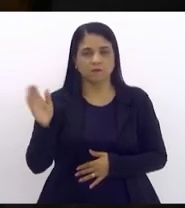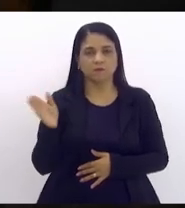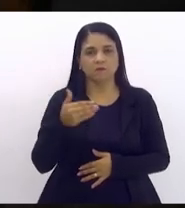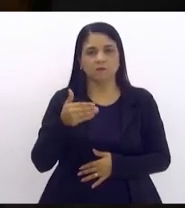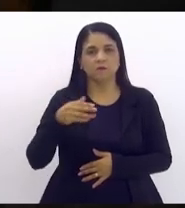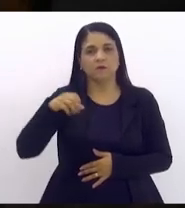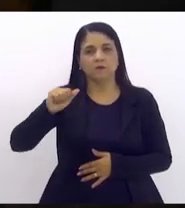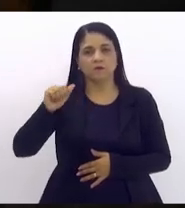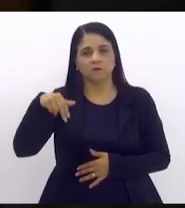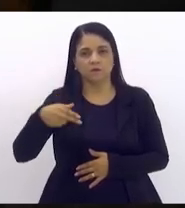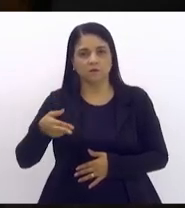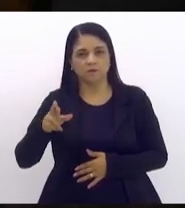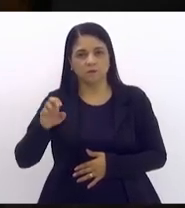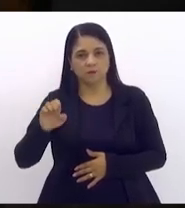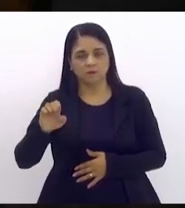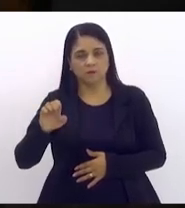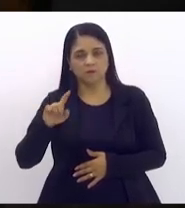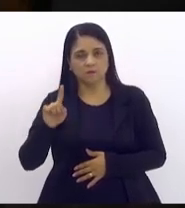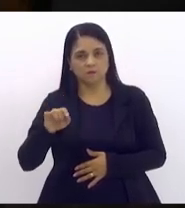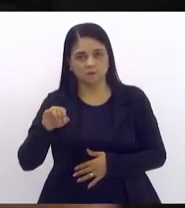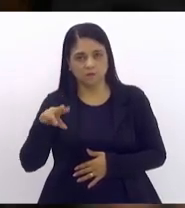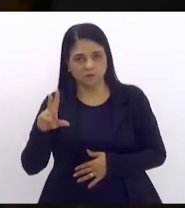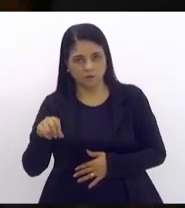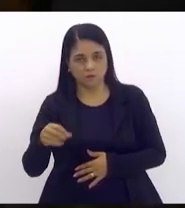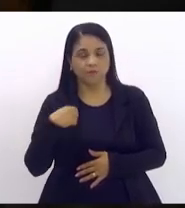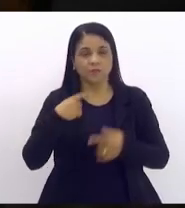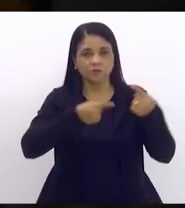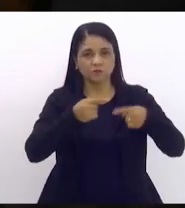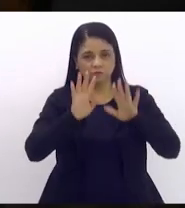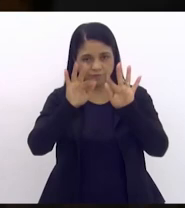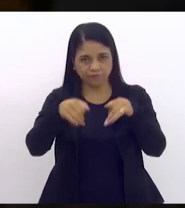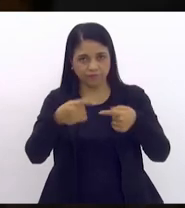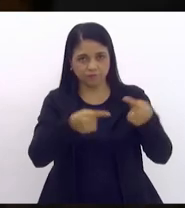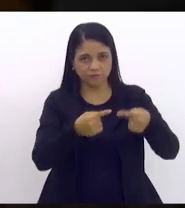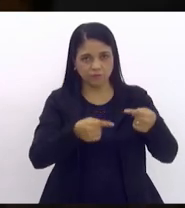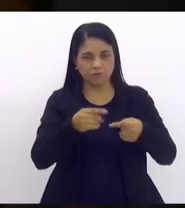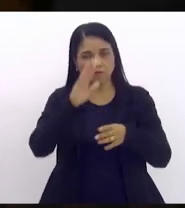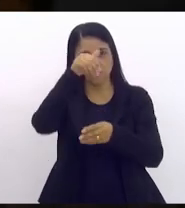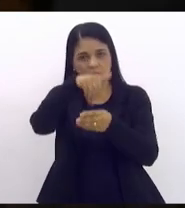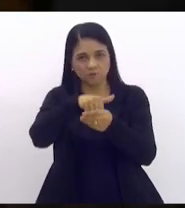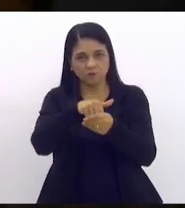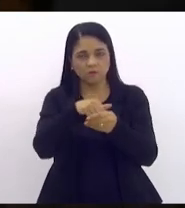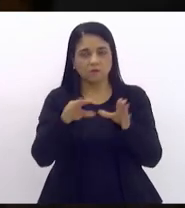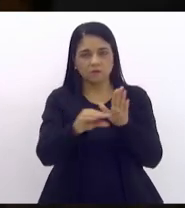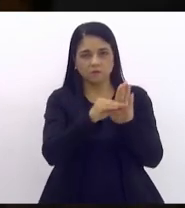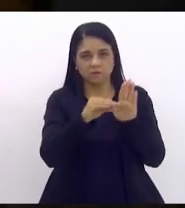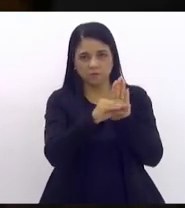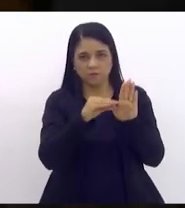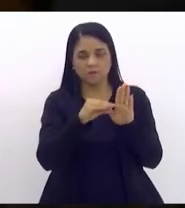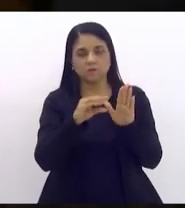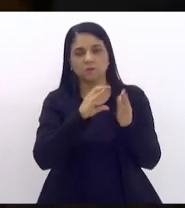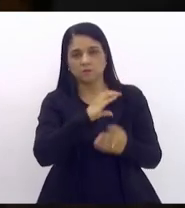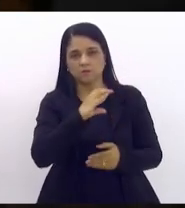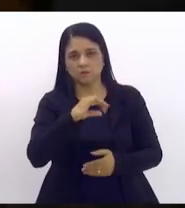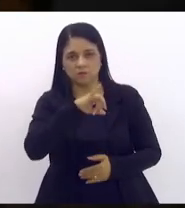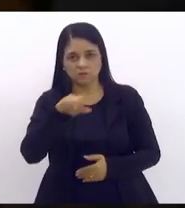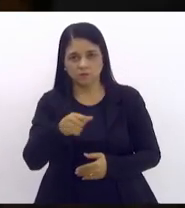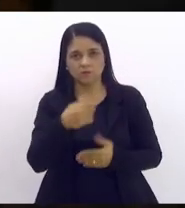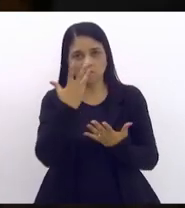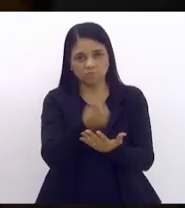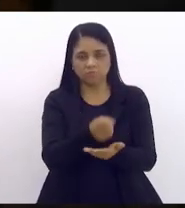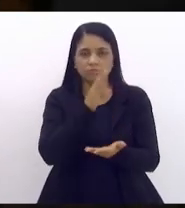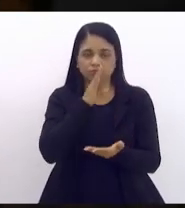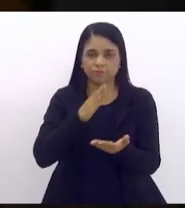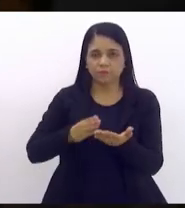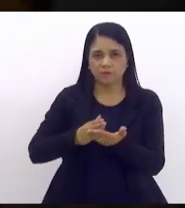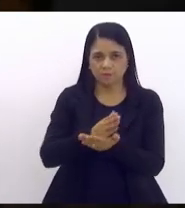Marta Rocha e Andrezinho Siciliano. Em discussão, não havendo quem queira discutir, encerrada a discussão e votação, as emendas da CCJ. Senhores que aprovam,